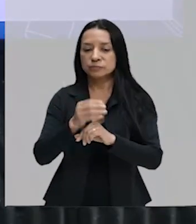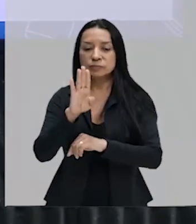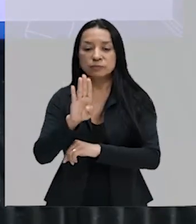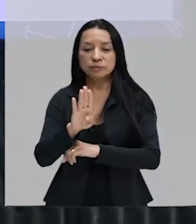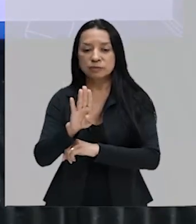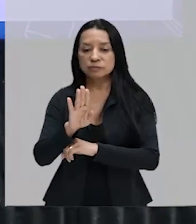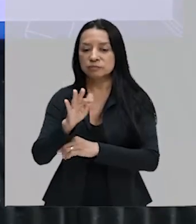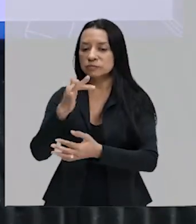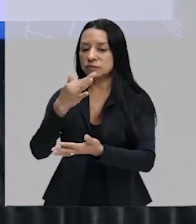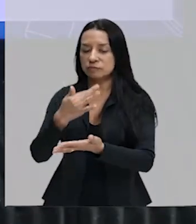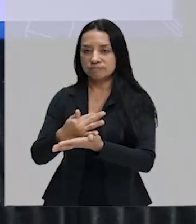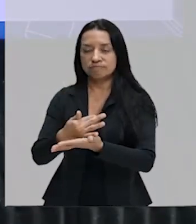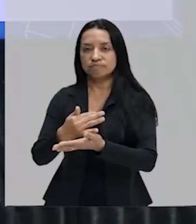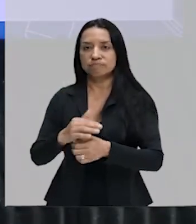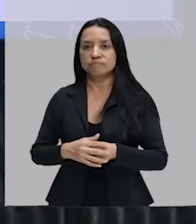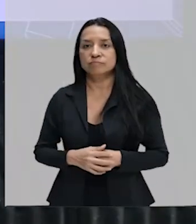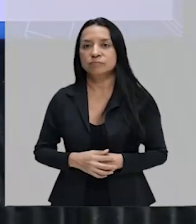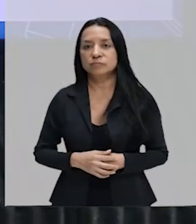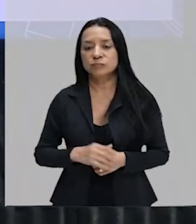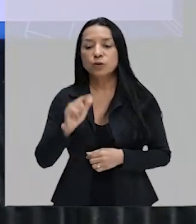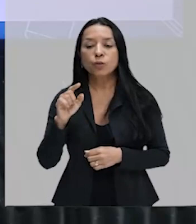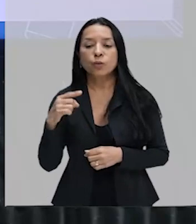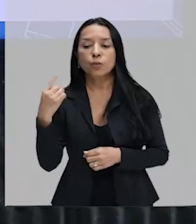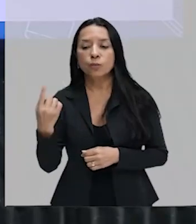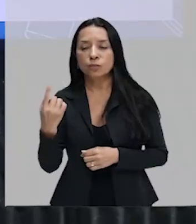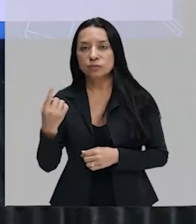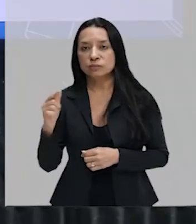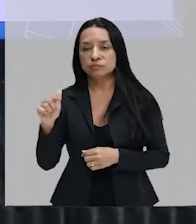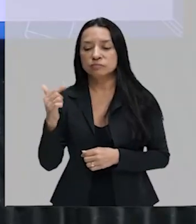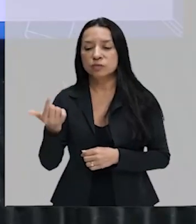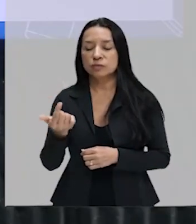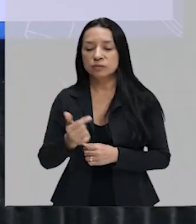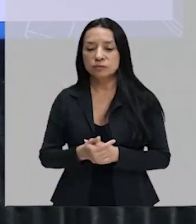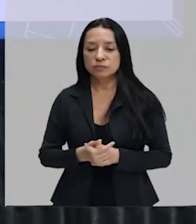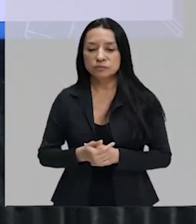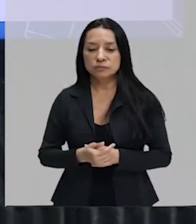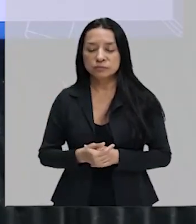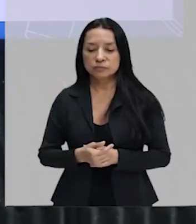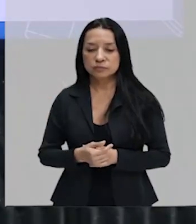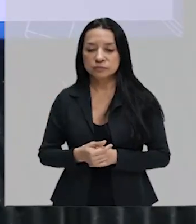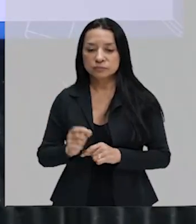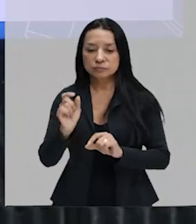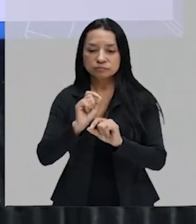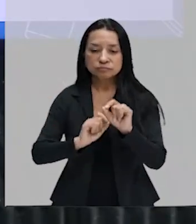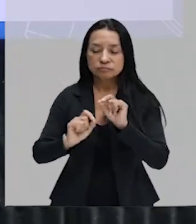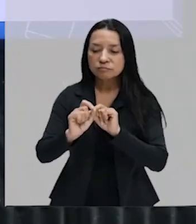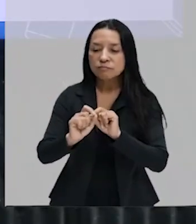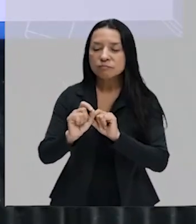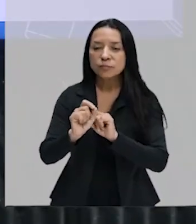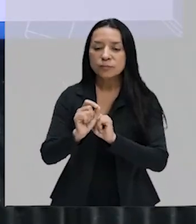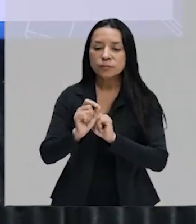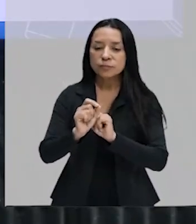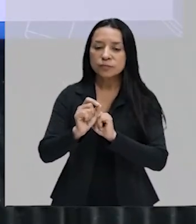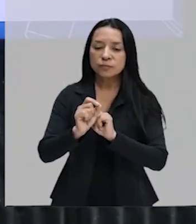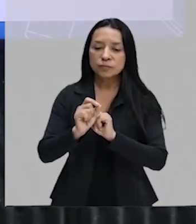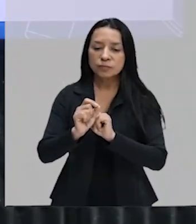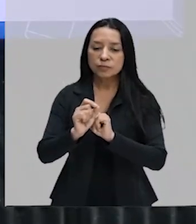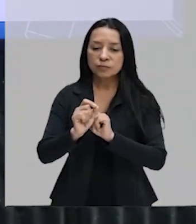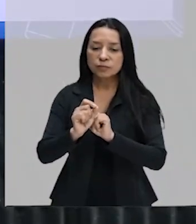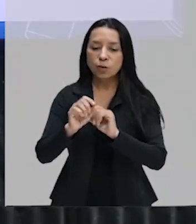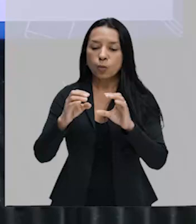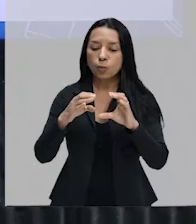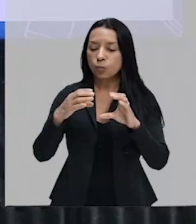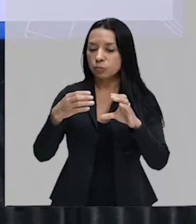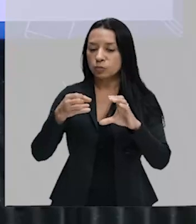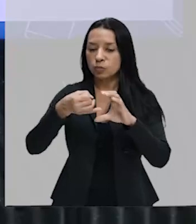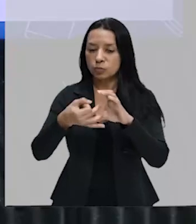Ela é falsa. Passemos para a próxima, olha só. Está sendo dito aqui que o conjunto